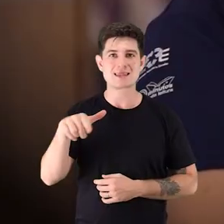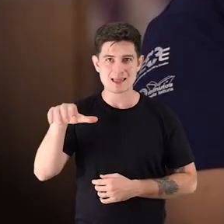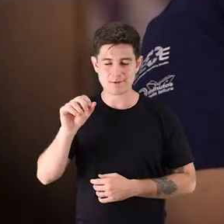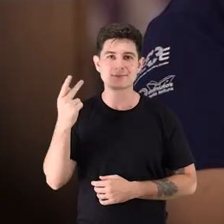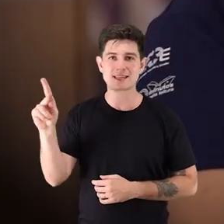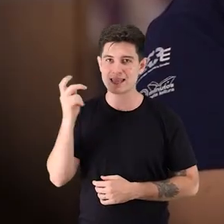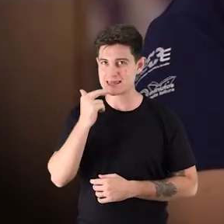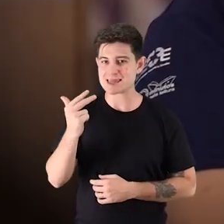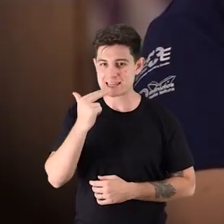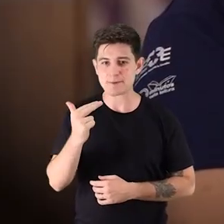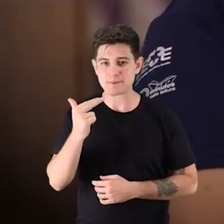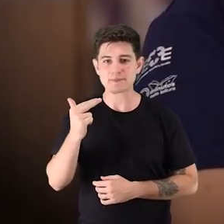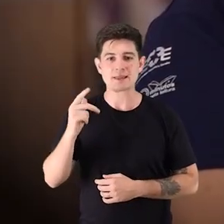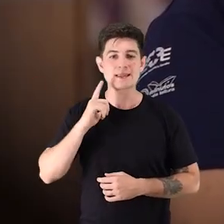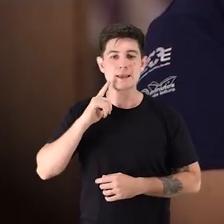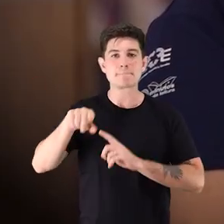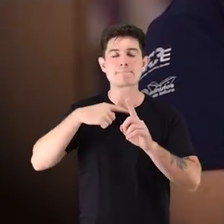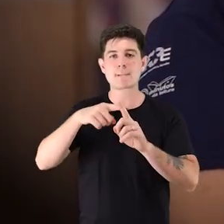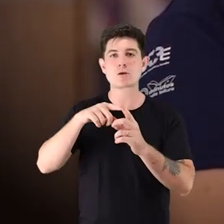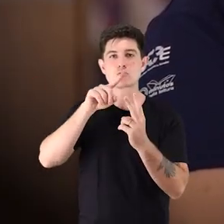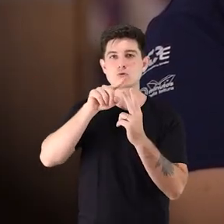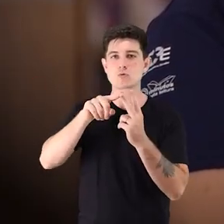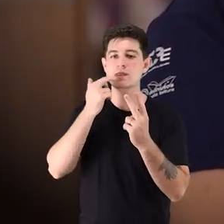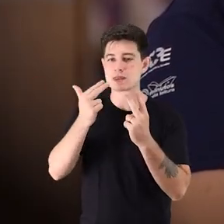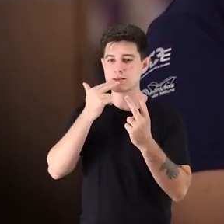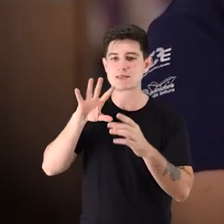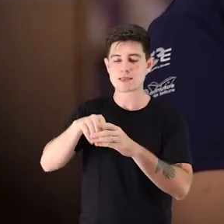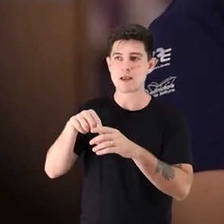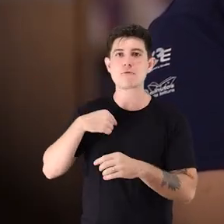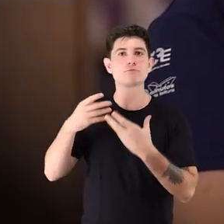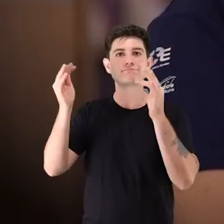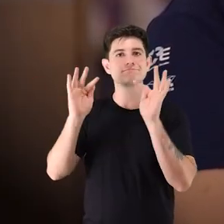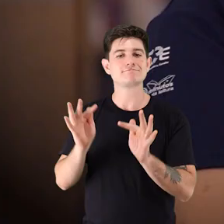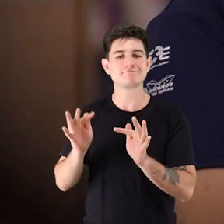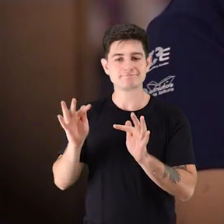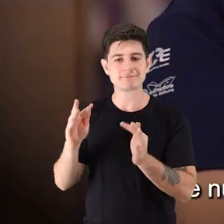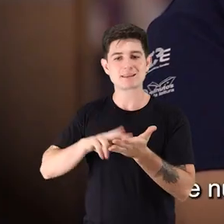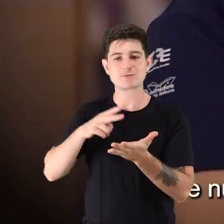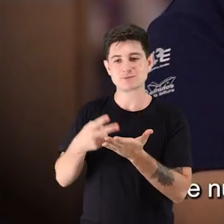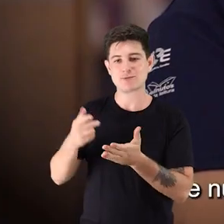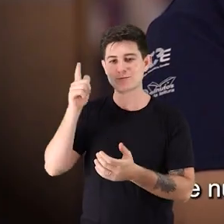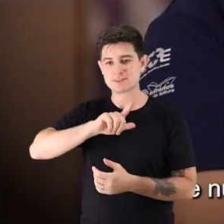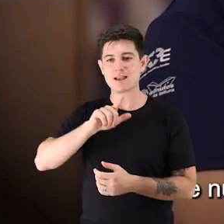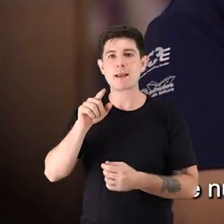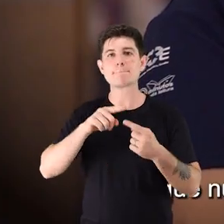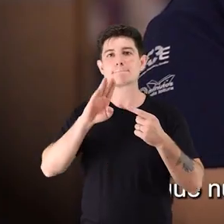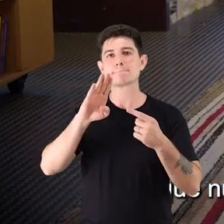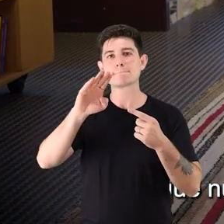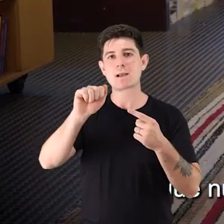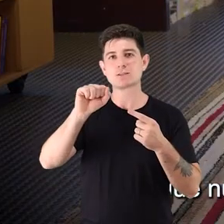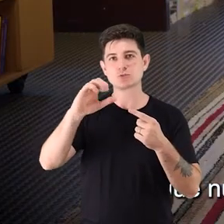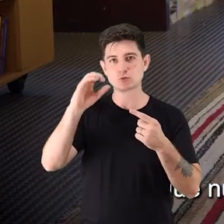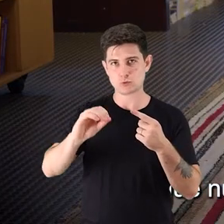também, em valenciano, e nesse caso saiu também outros dois idiomas lá de dentro, que eu fiquei super feliz, que eu nunca pensei que ia ter livros